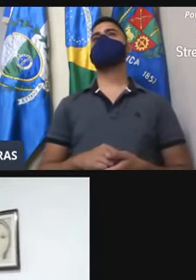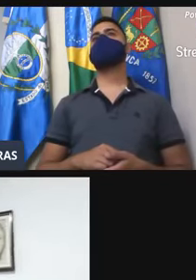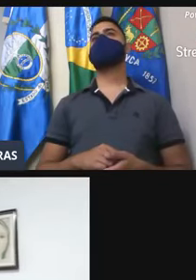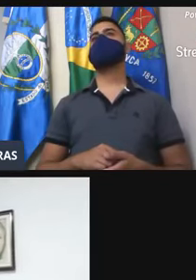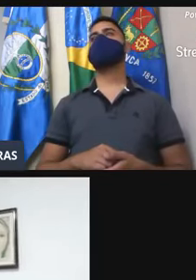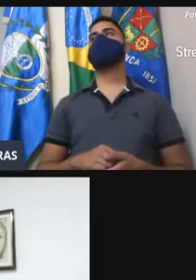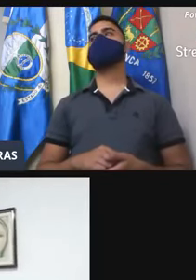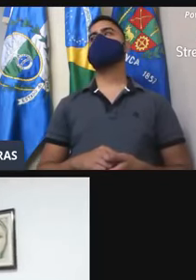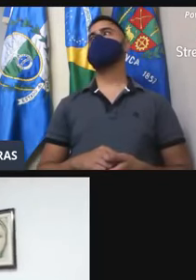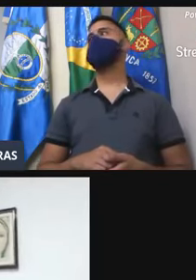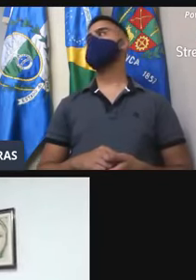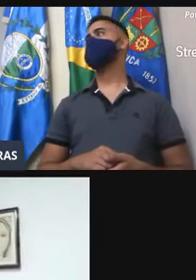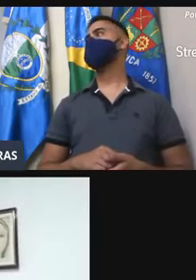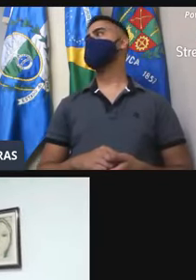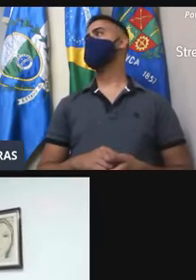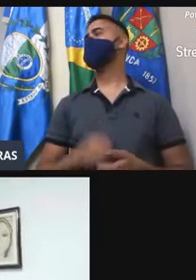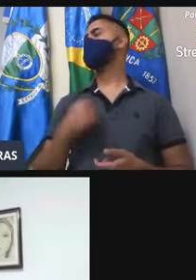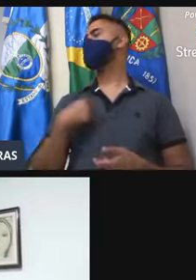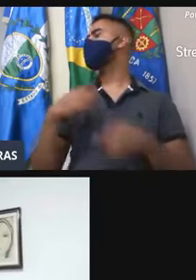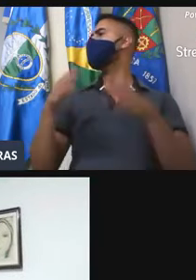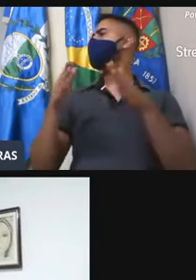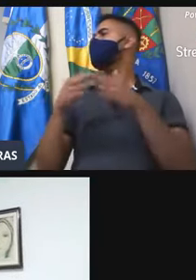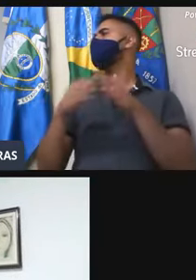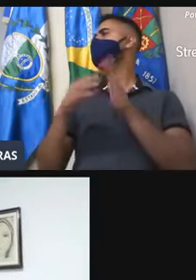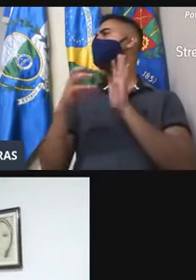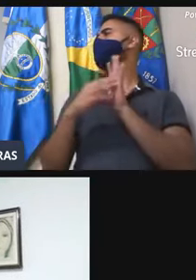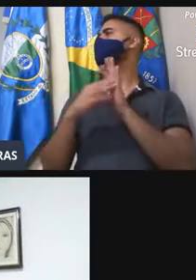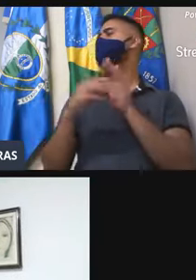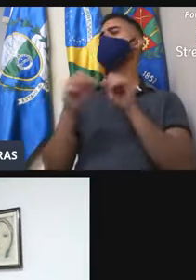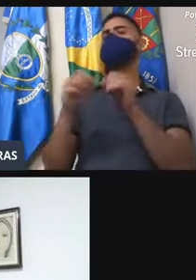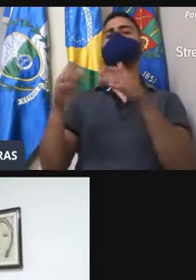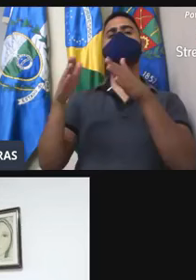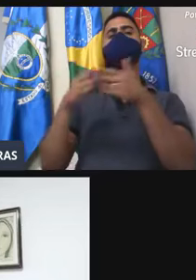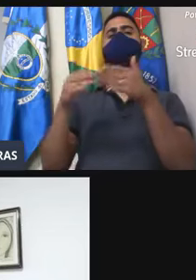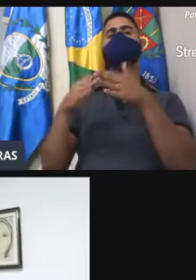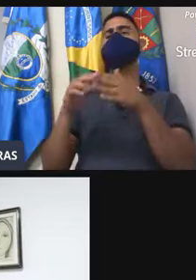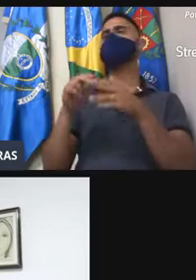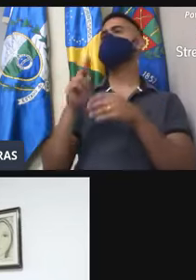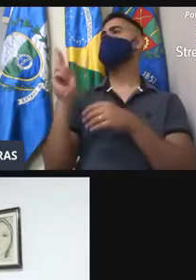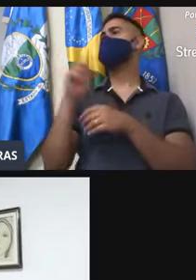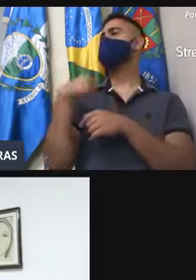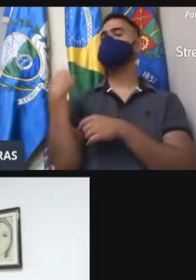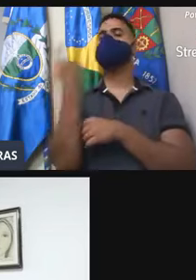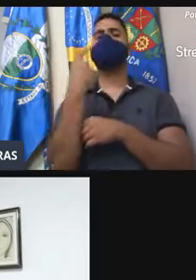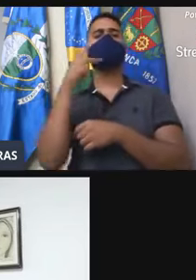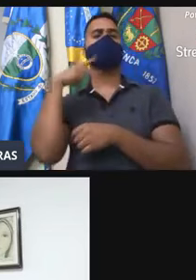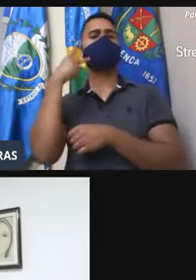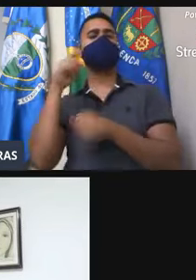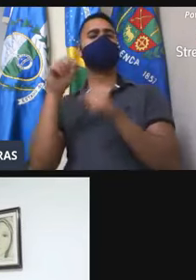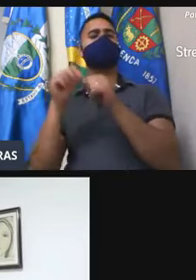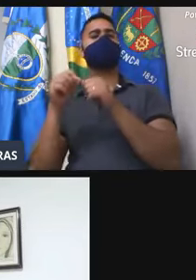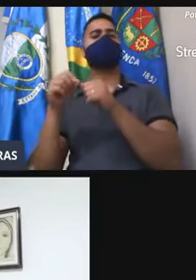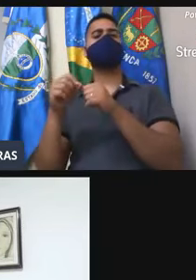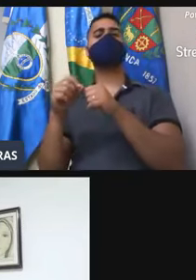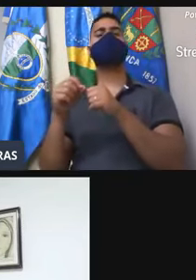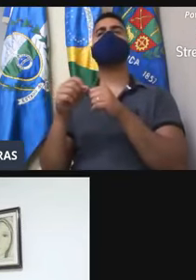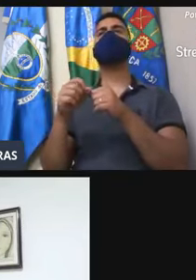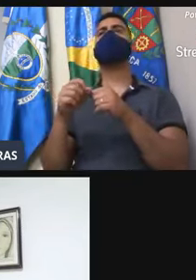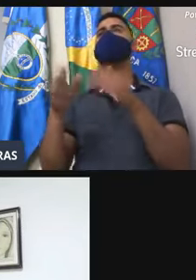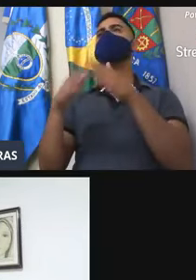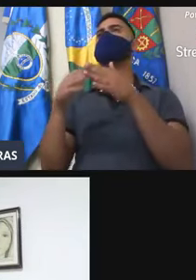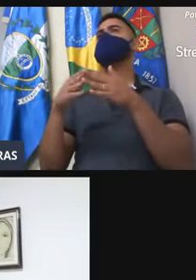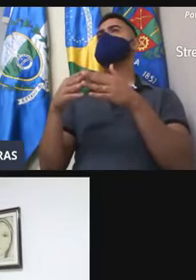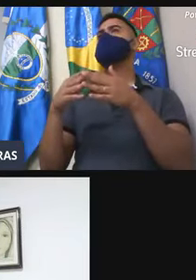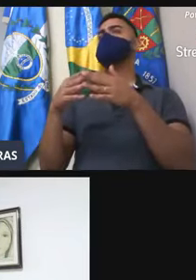Eu vou pedir à casa que monte um requerimento em nome de todos os vereadores, solicitando da Secretaria de Saúde